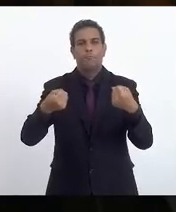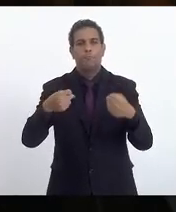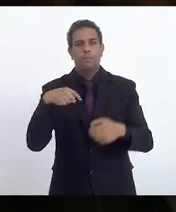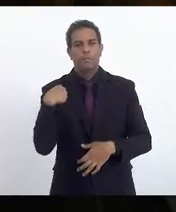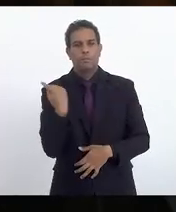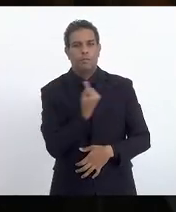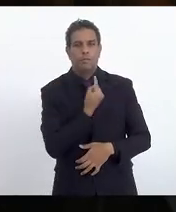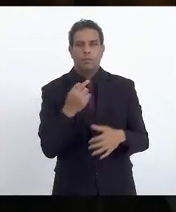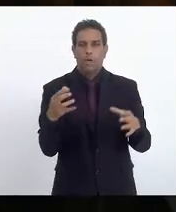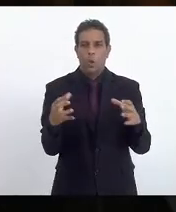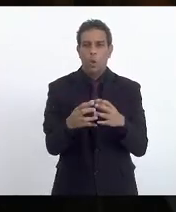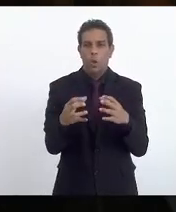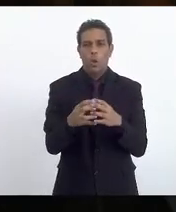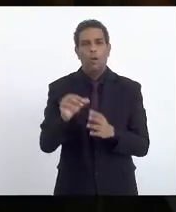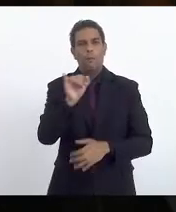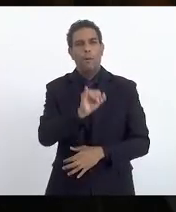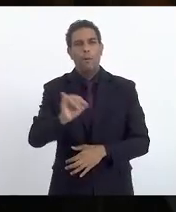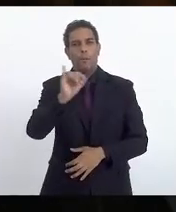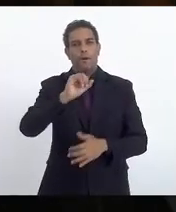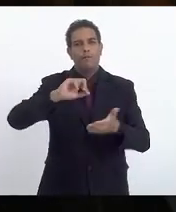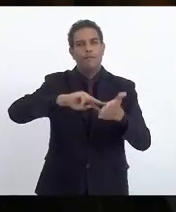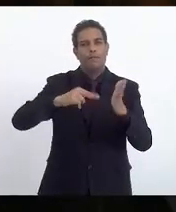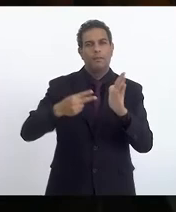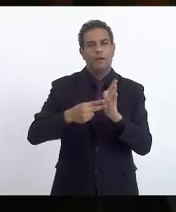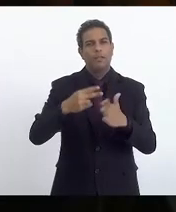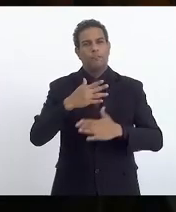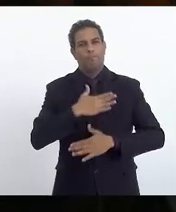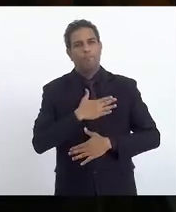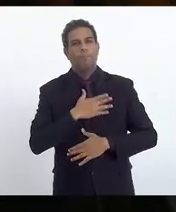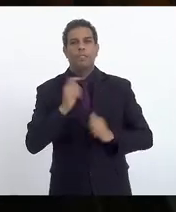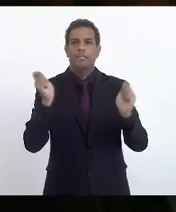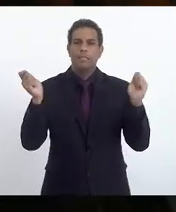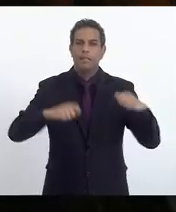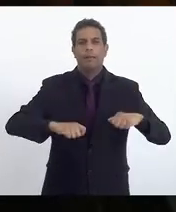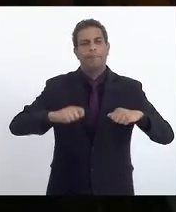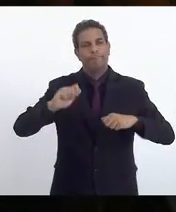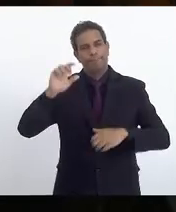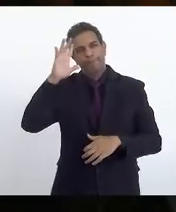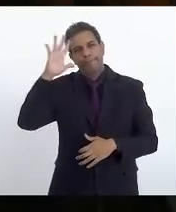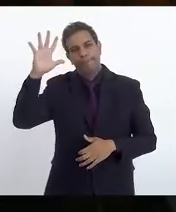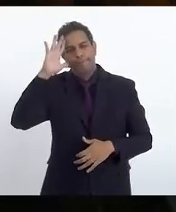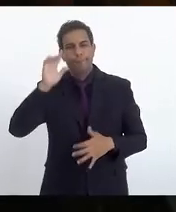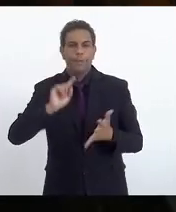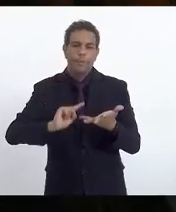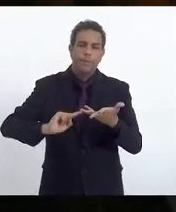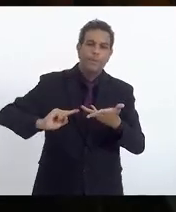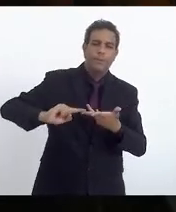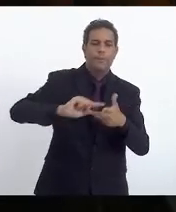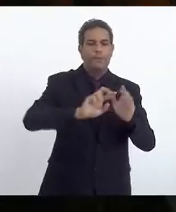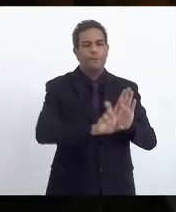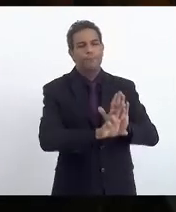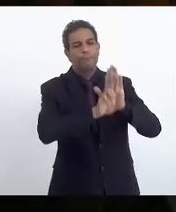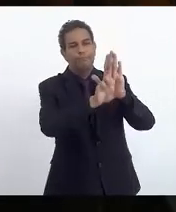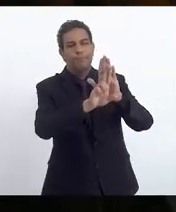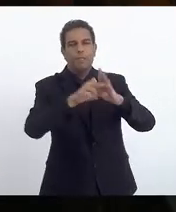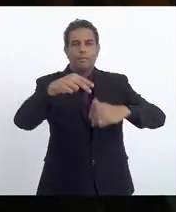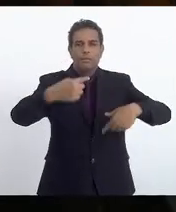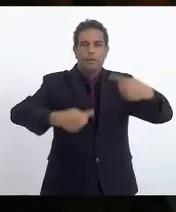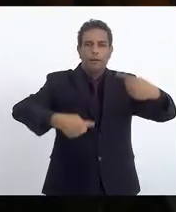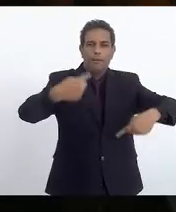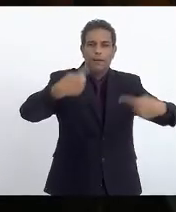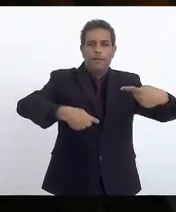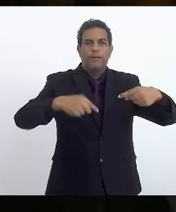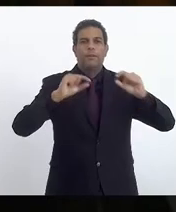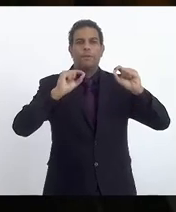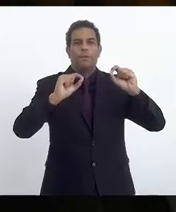que ela que me pergunte a sua audiência que foi muito significativa que tem lá terá desdobramentos e a nossa referência nesse debate sempre